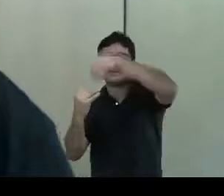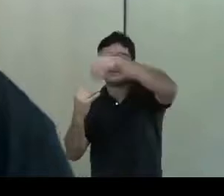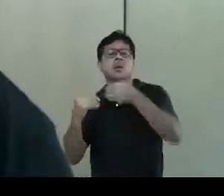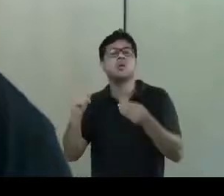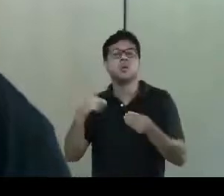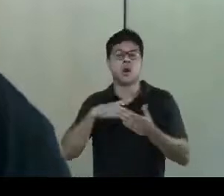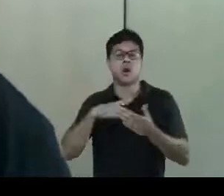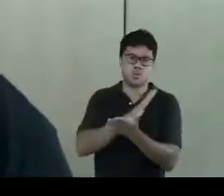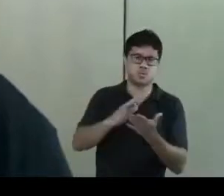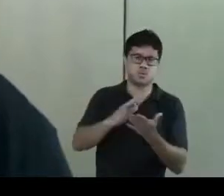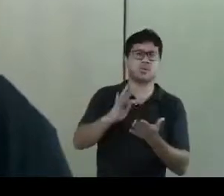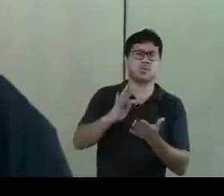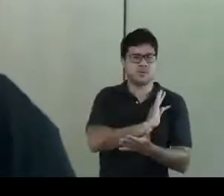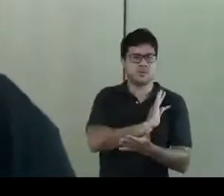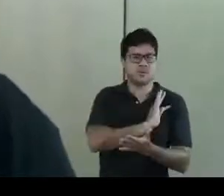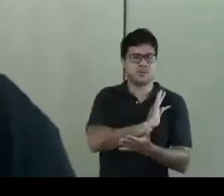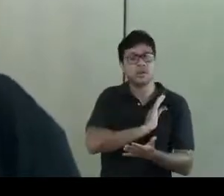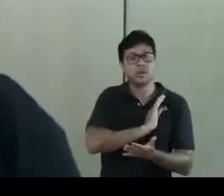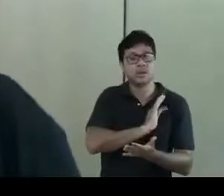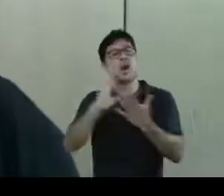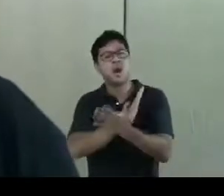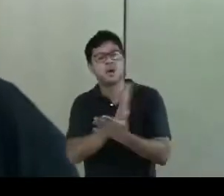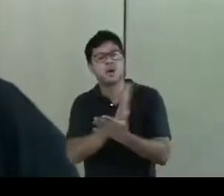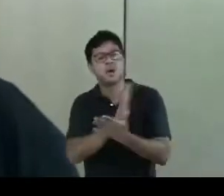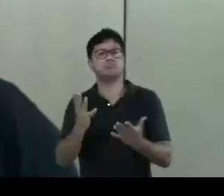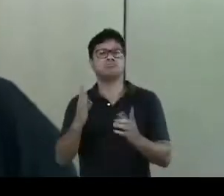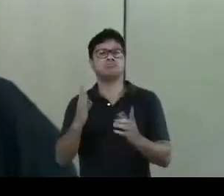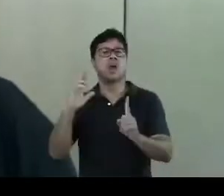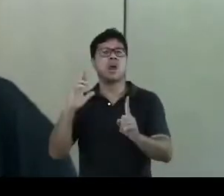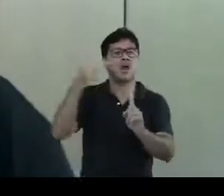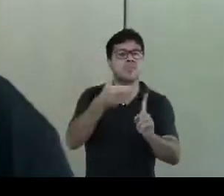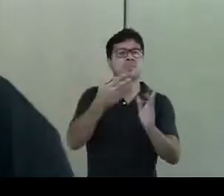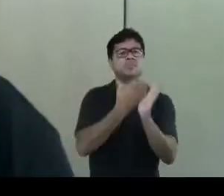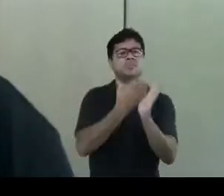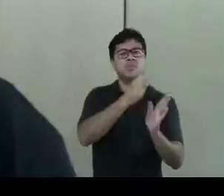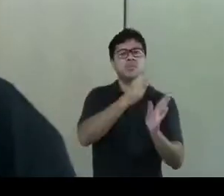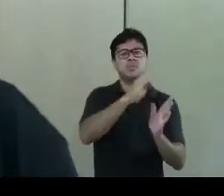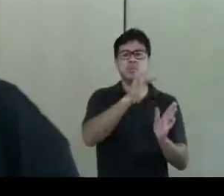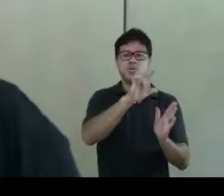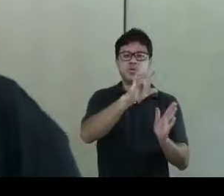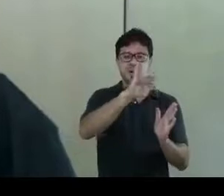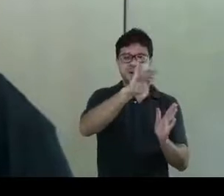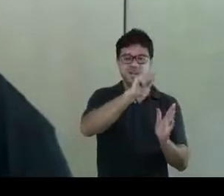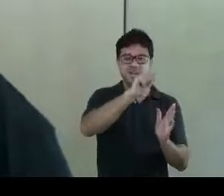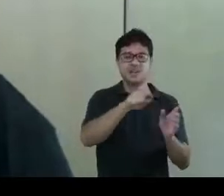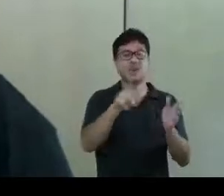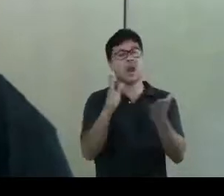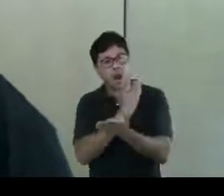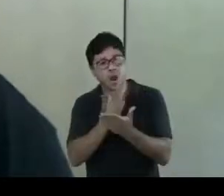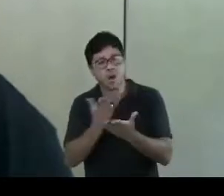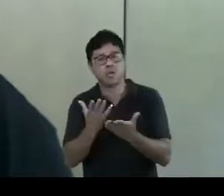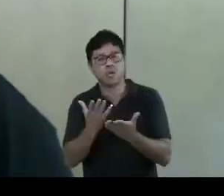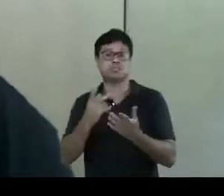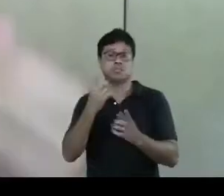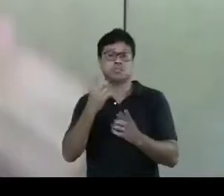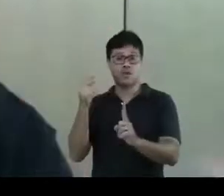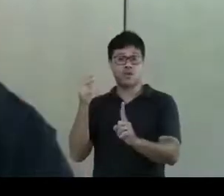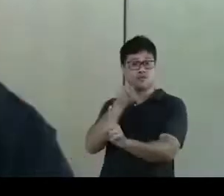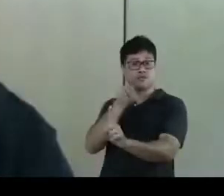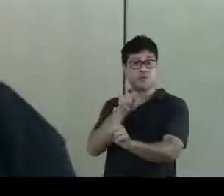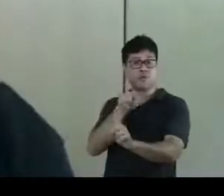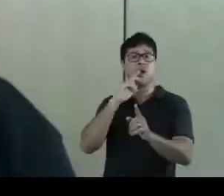informações técnicas, que são informações que referem-se à bibliofilia, que são dados e informações do ponto de